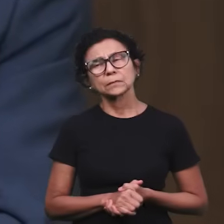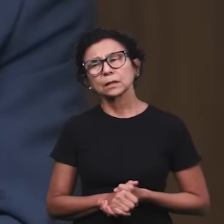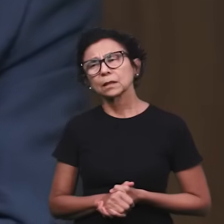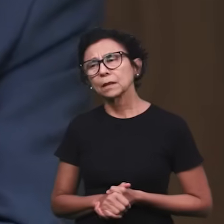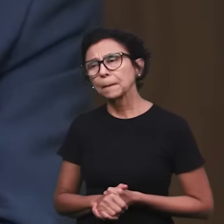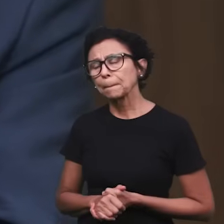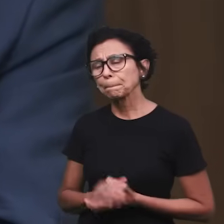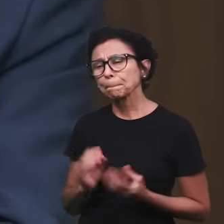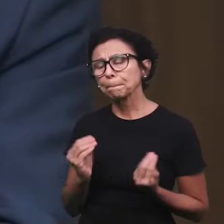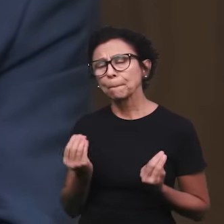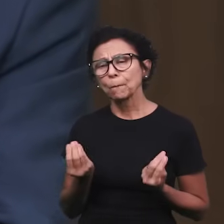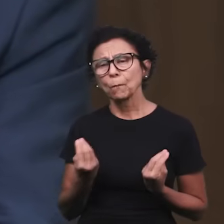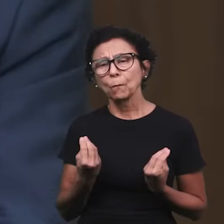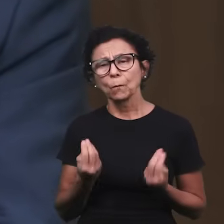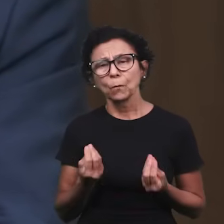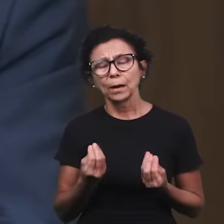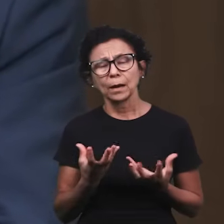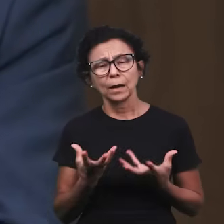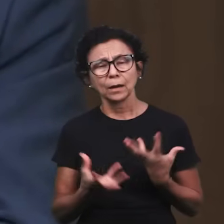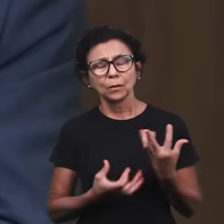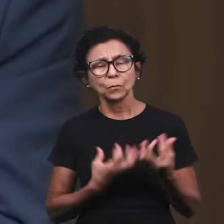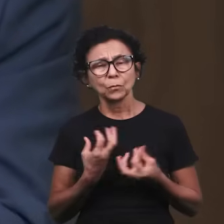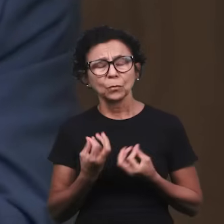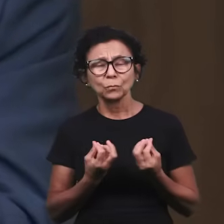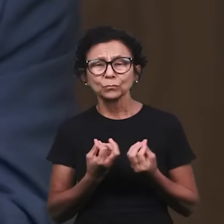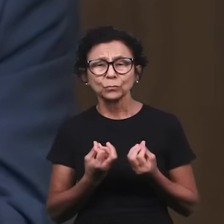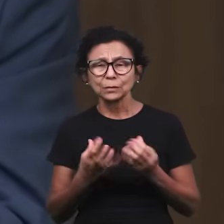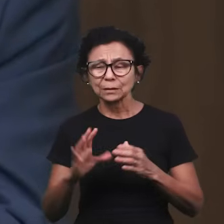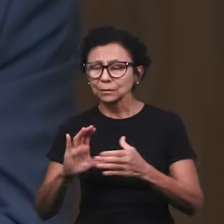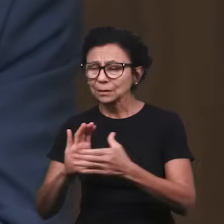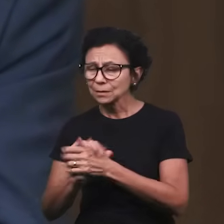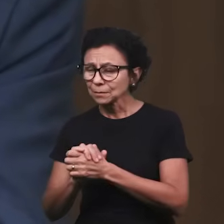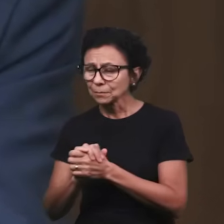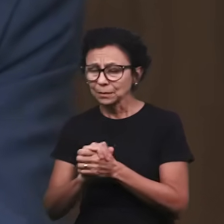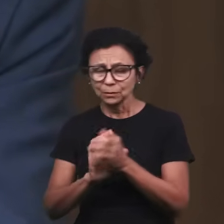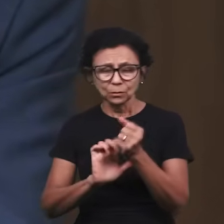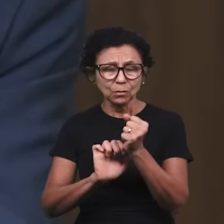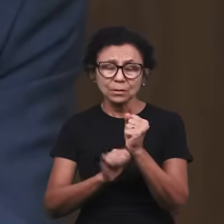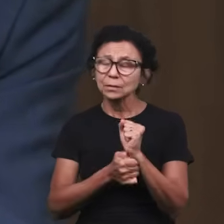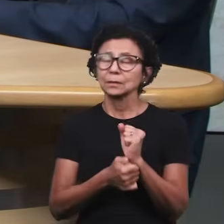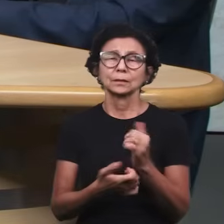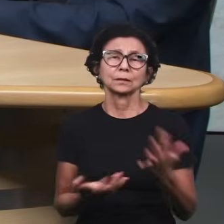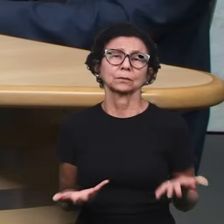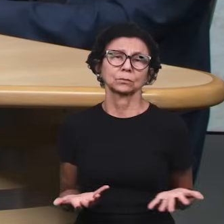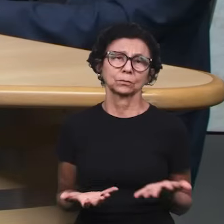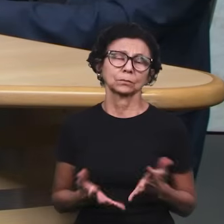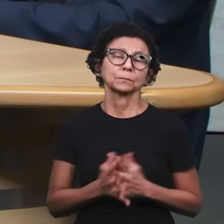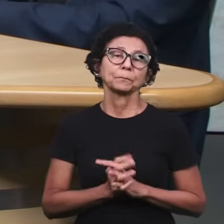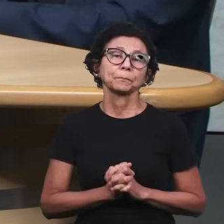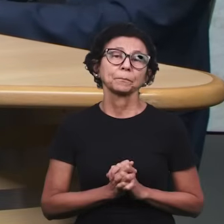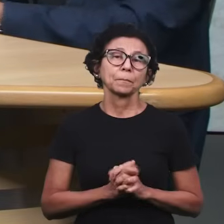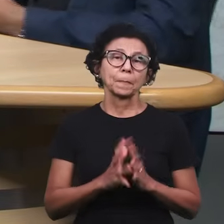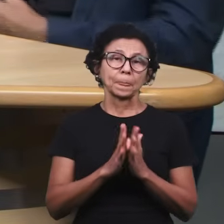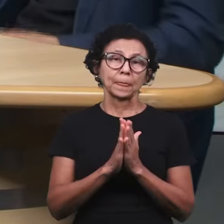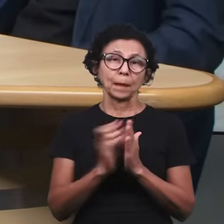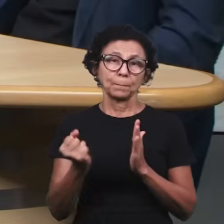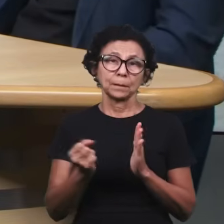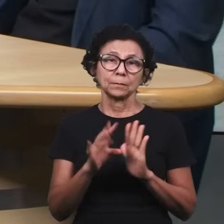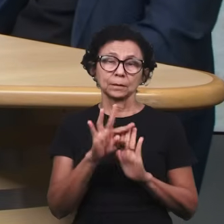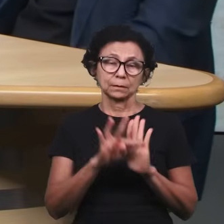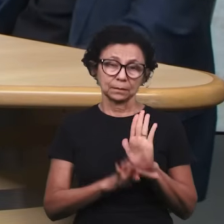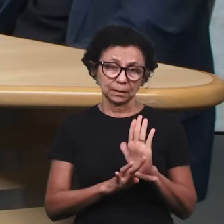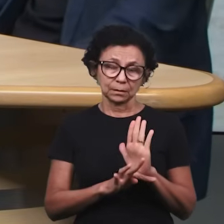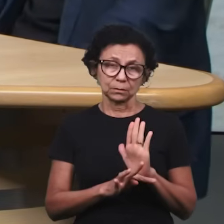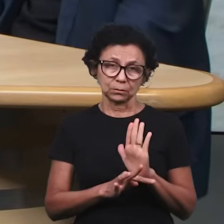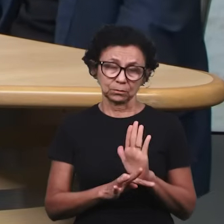Douglas, quais são os segredos de um casamento? Olha, tem um texto